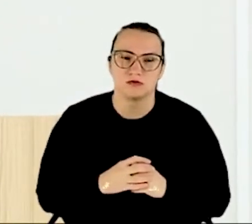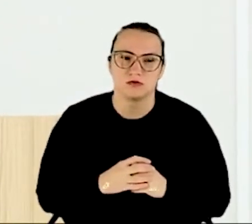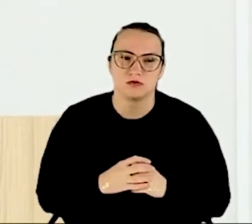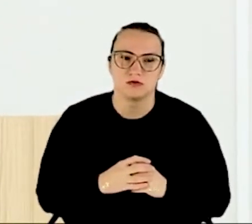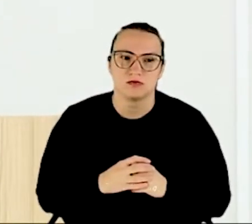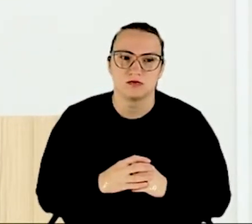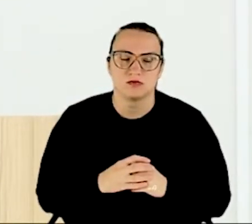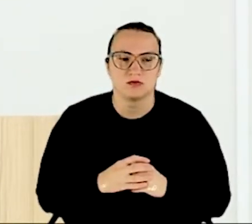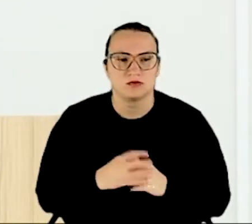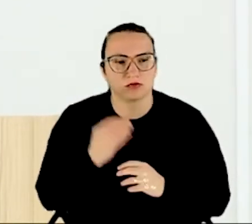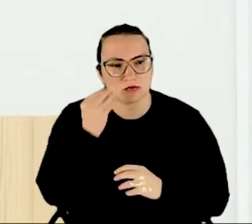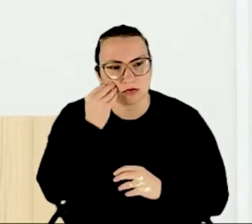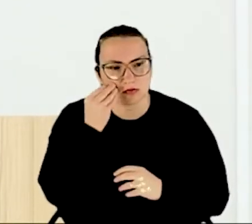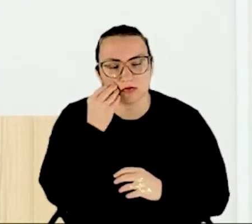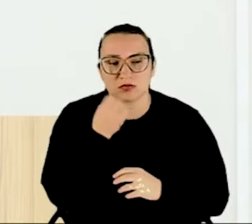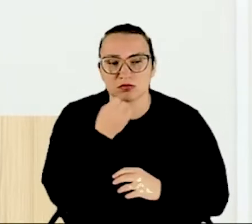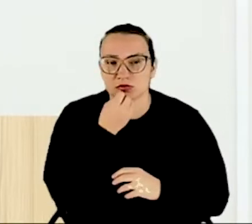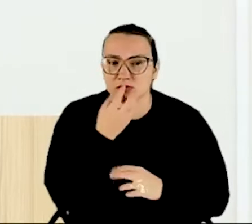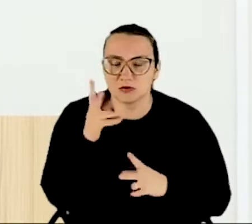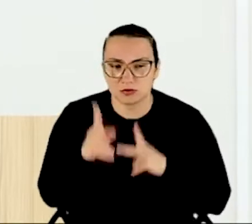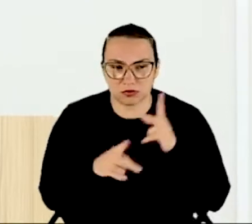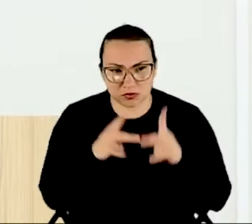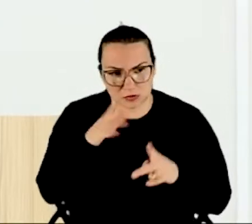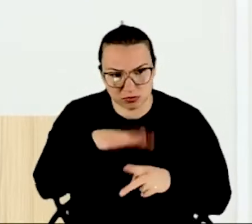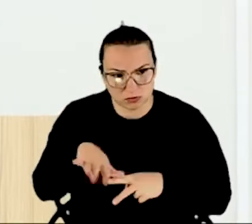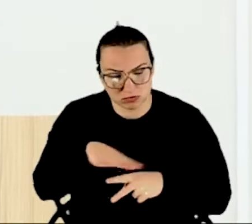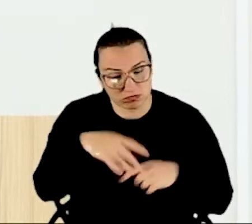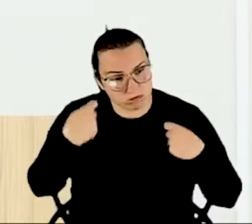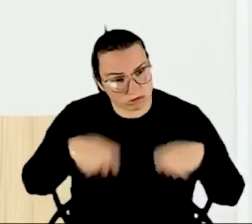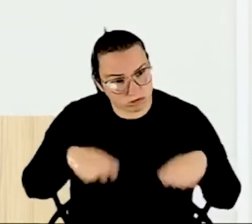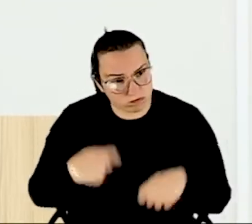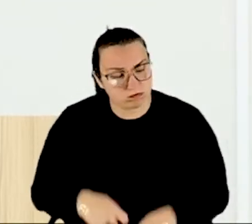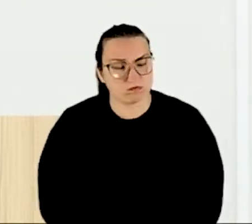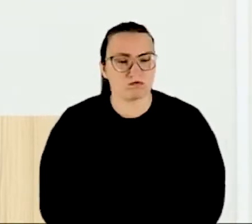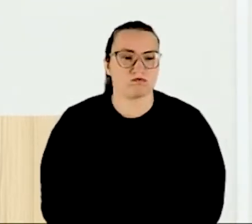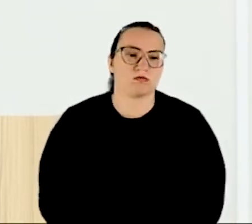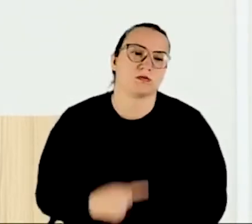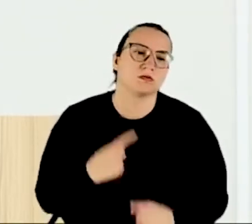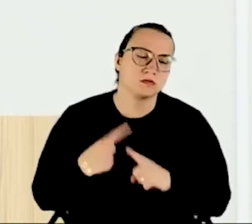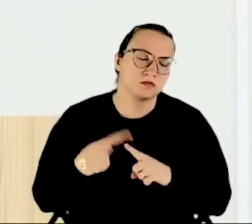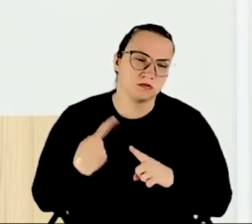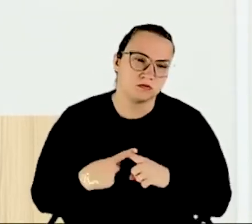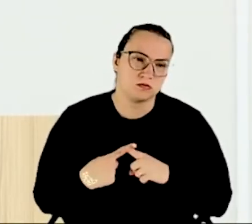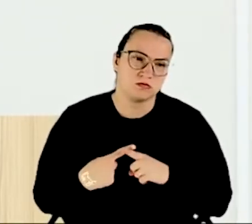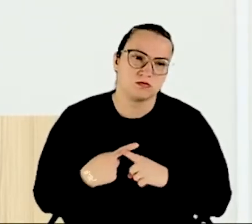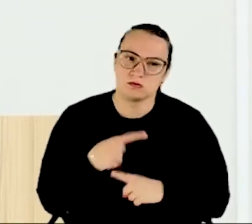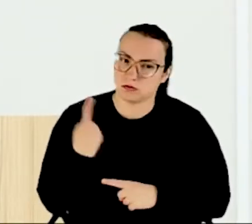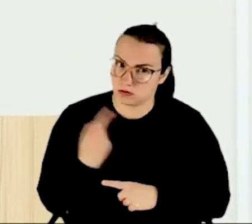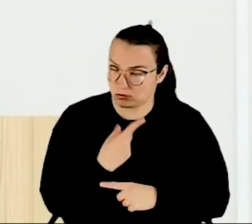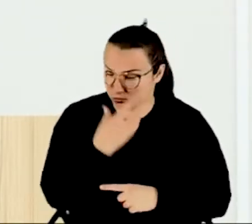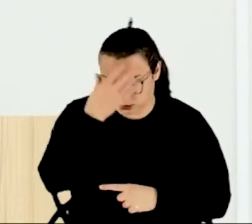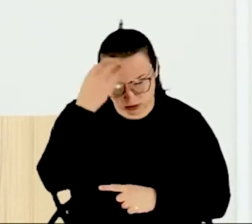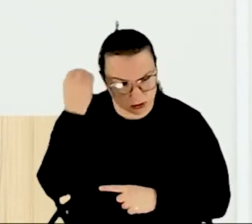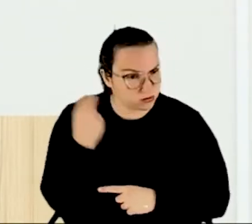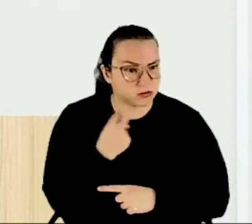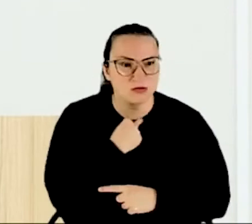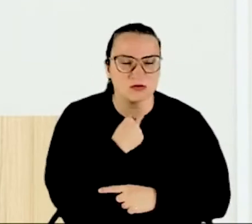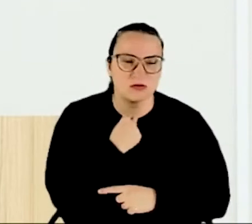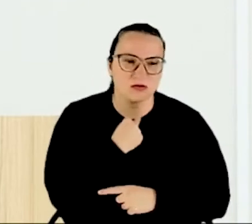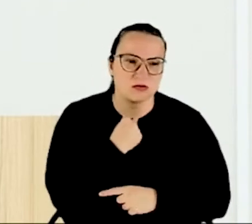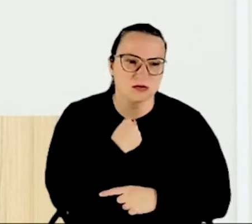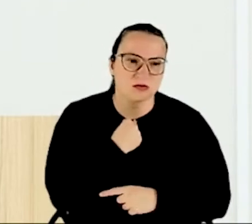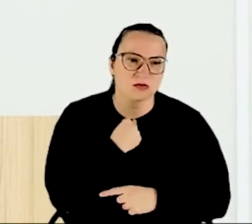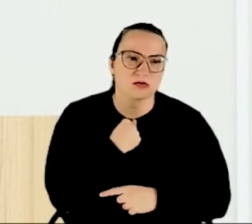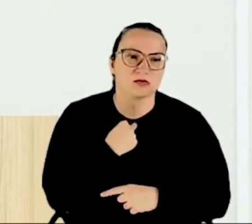indústria, mas que seja bom também para as pessoas que mais necessitam, as pessoas que precisam. Porque nós não podemos esquecer, porque hoje